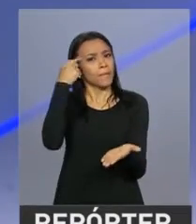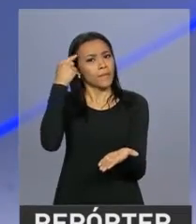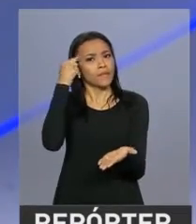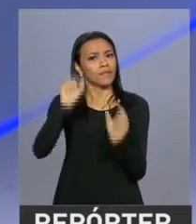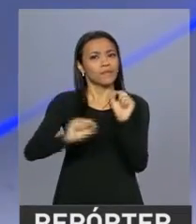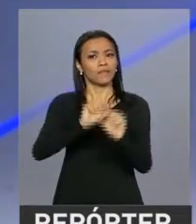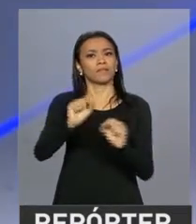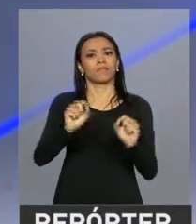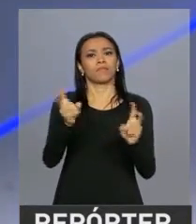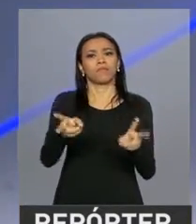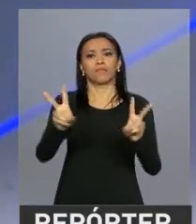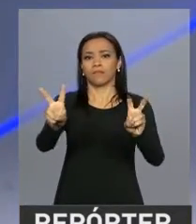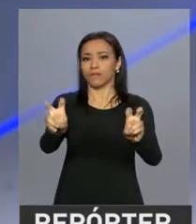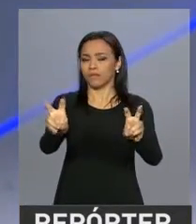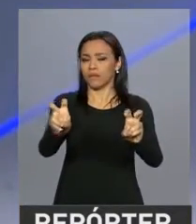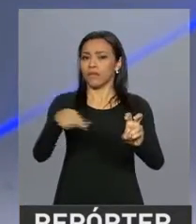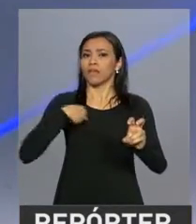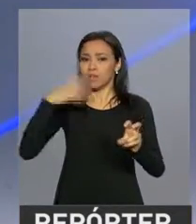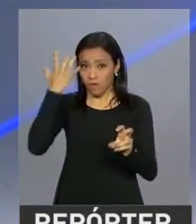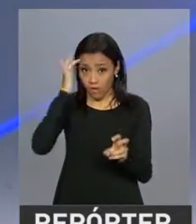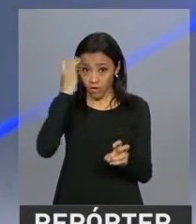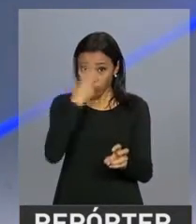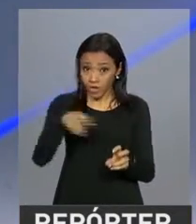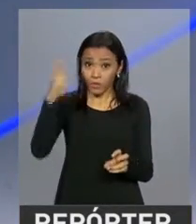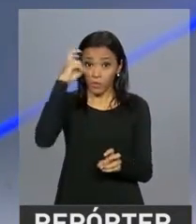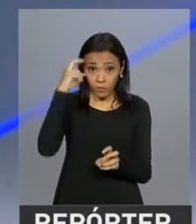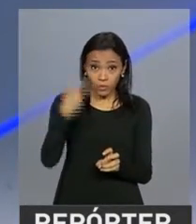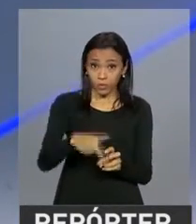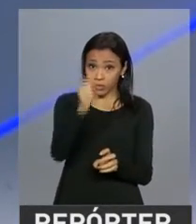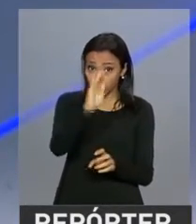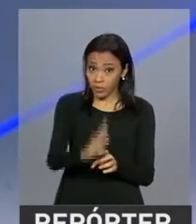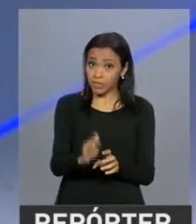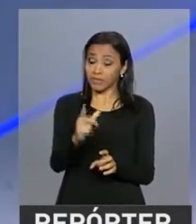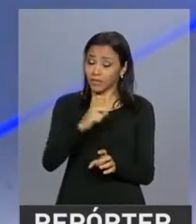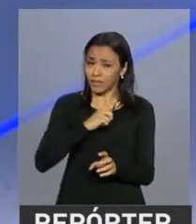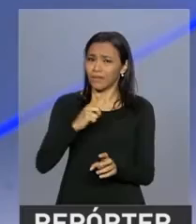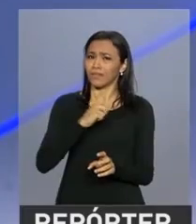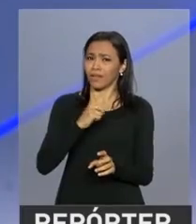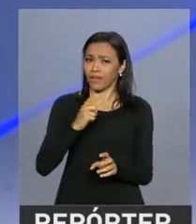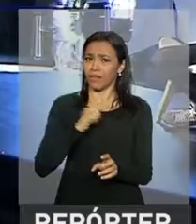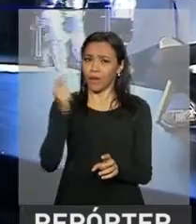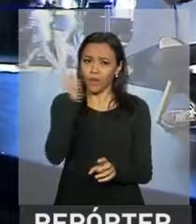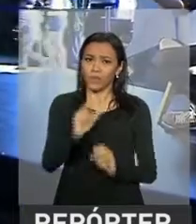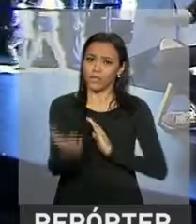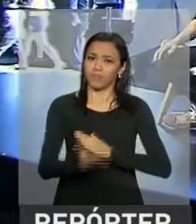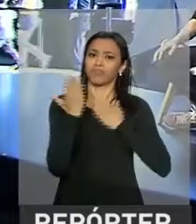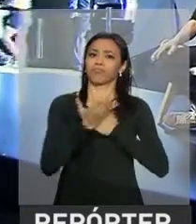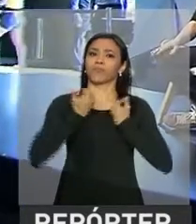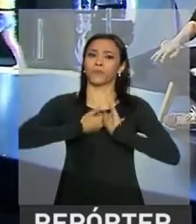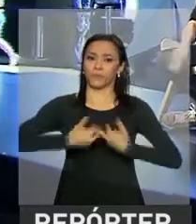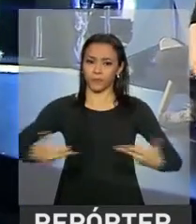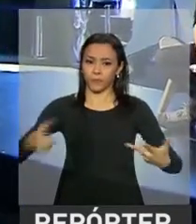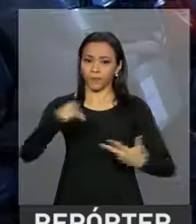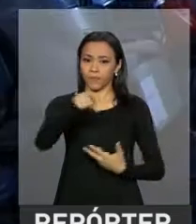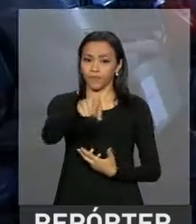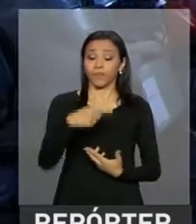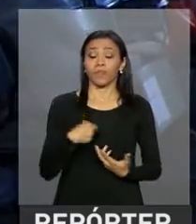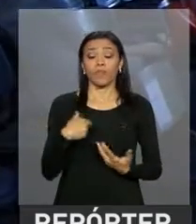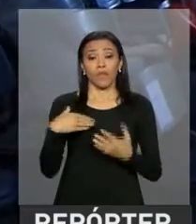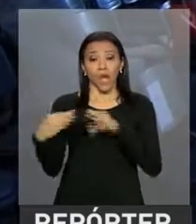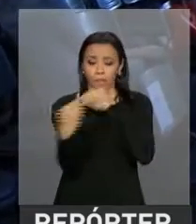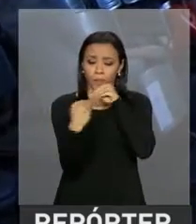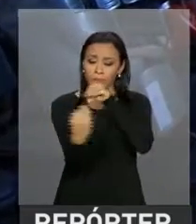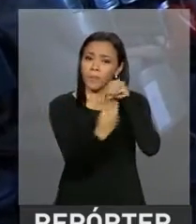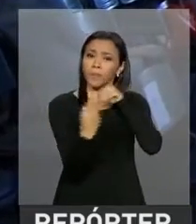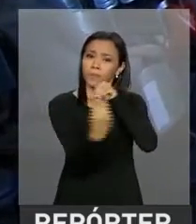isso. E eu acho que a cultura brasileira como um todo tem muito a ganhar com essa aproximação. A conversa entre os autores passeou